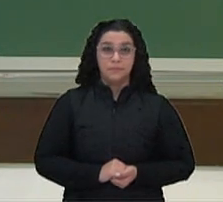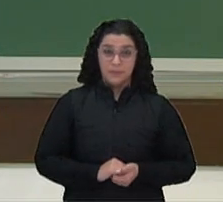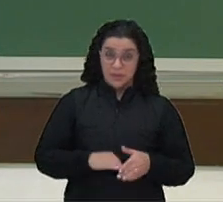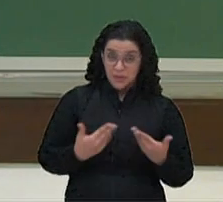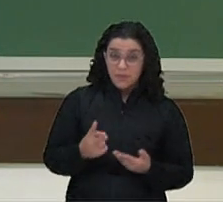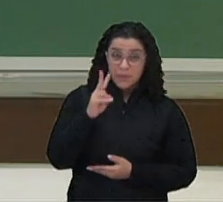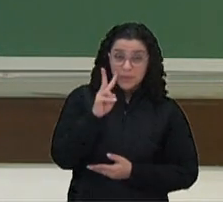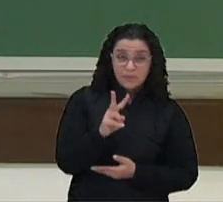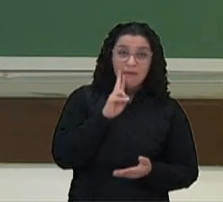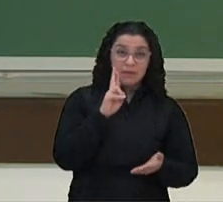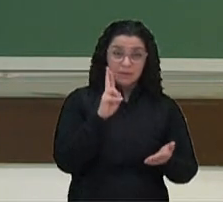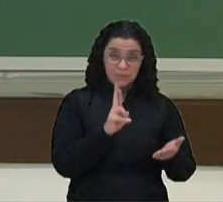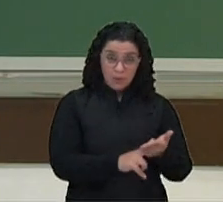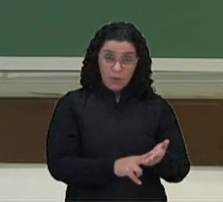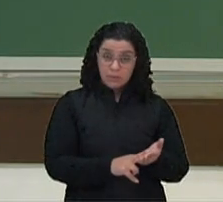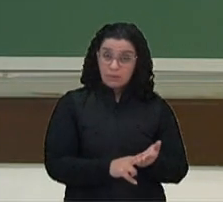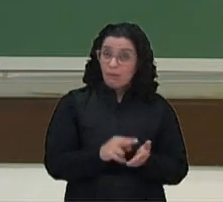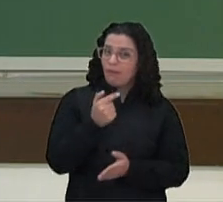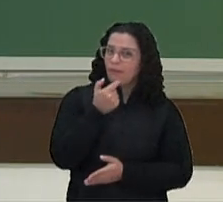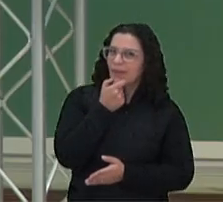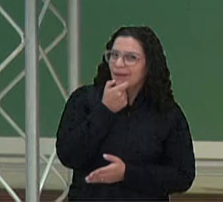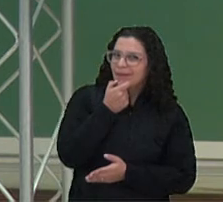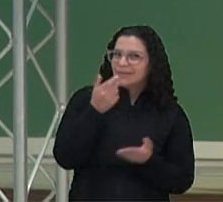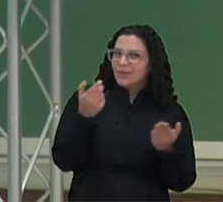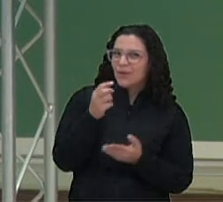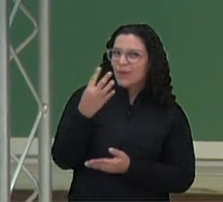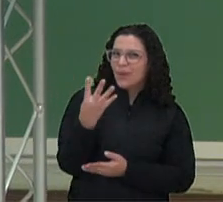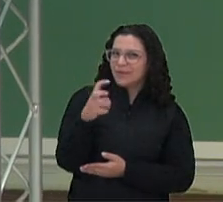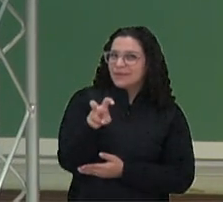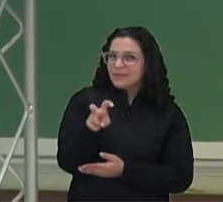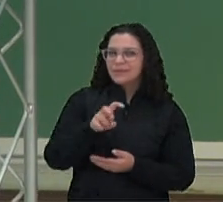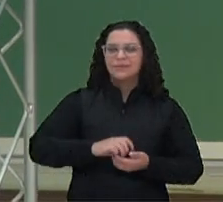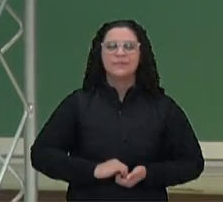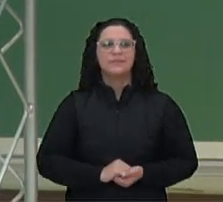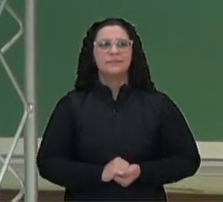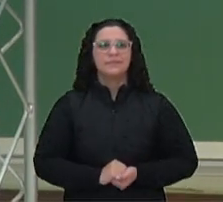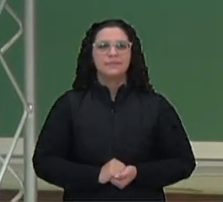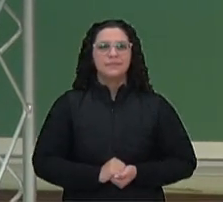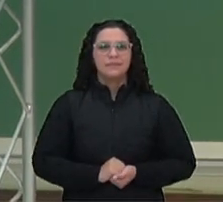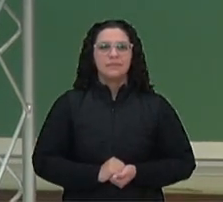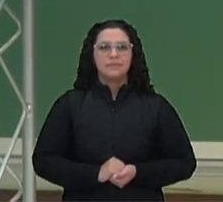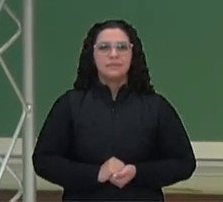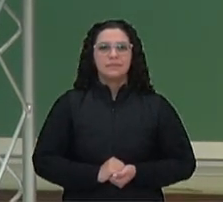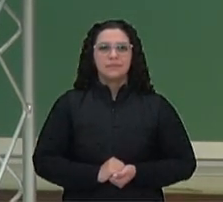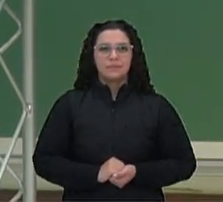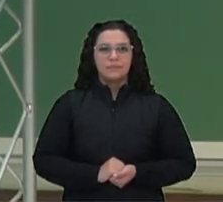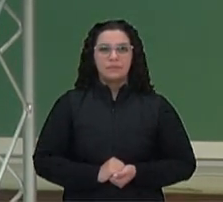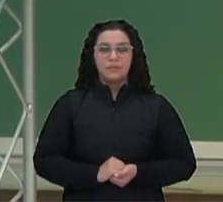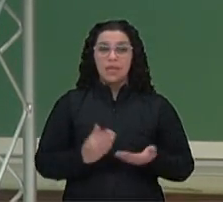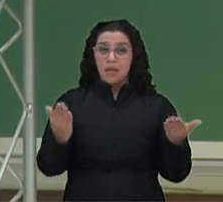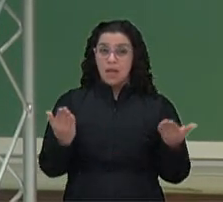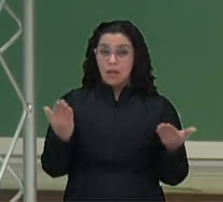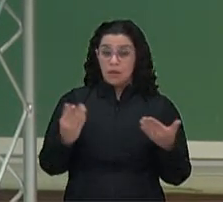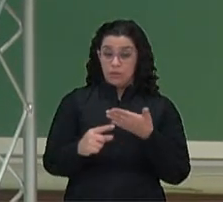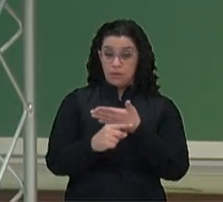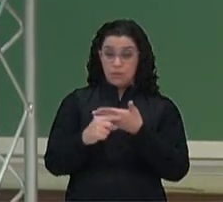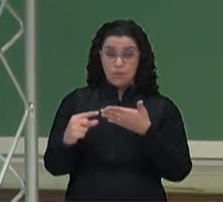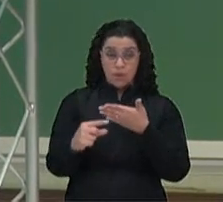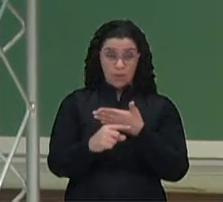Então, vamos ver as nossas respostas daqui das número 4 e 5. A parte em que o autor do texto